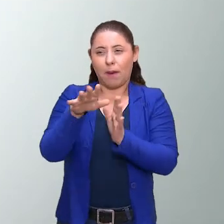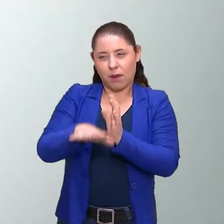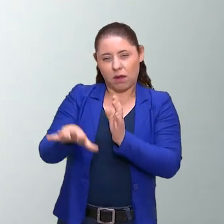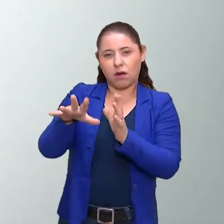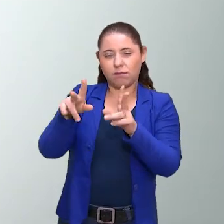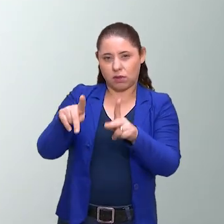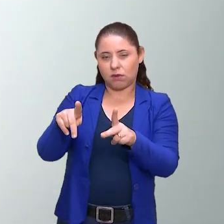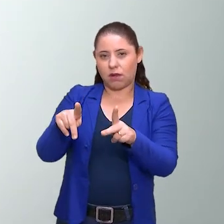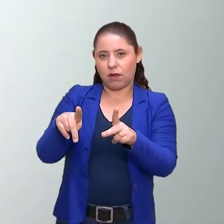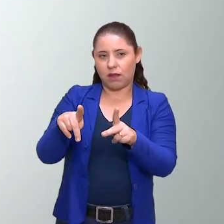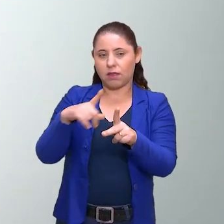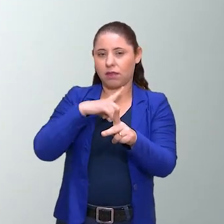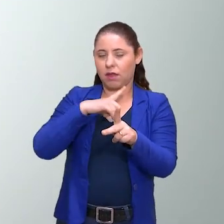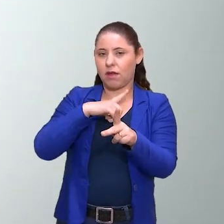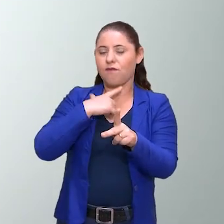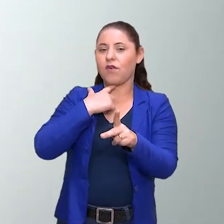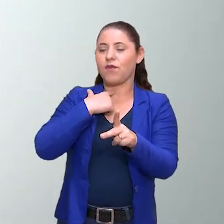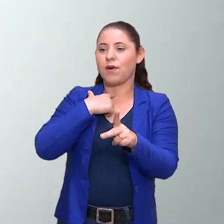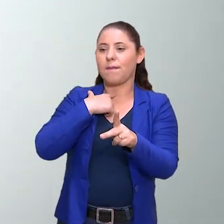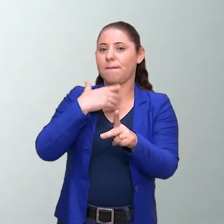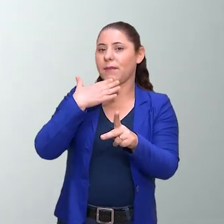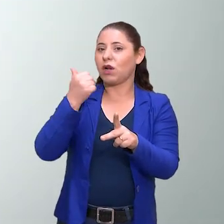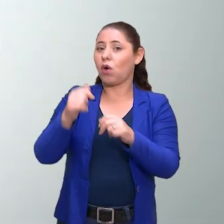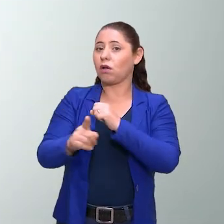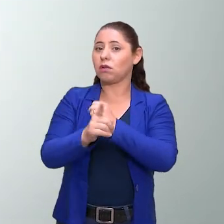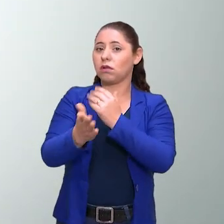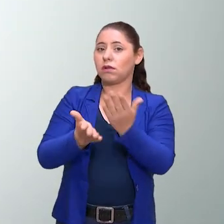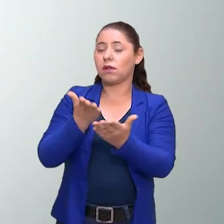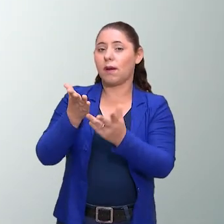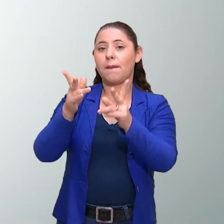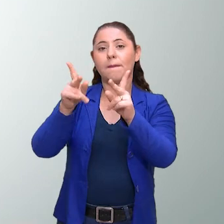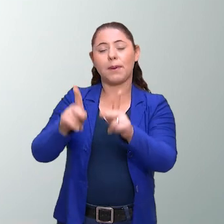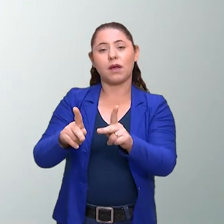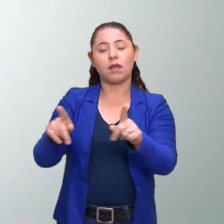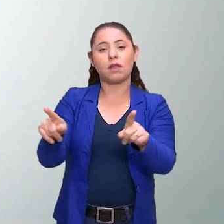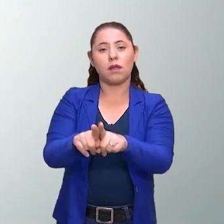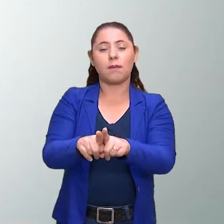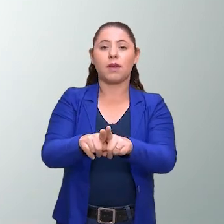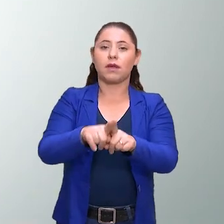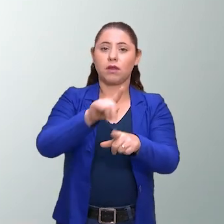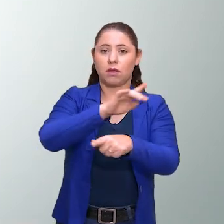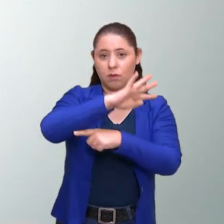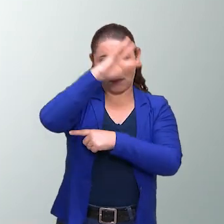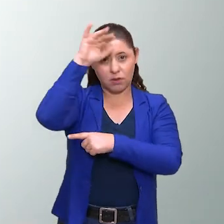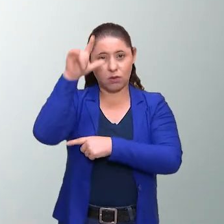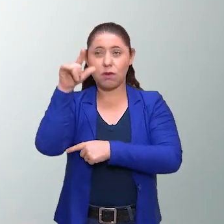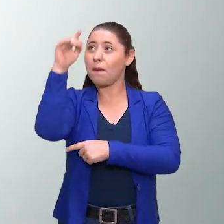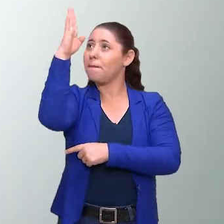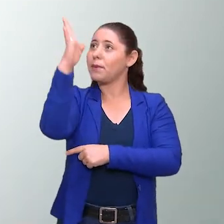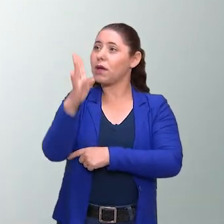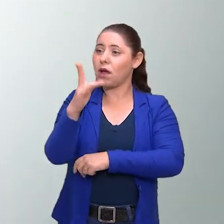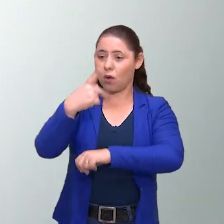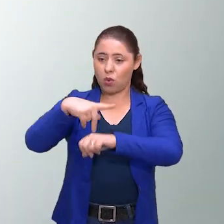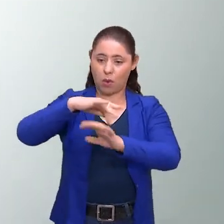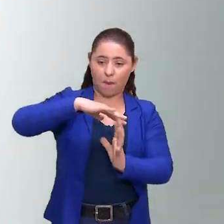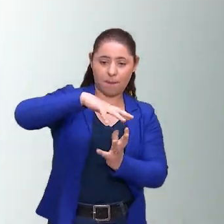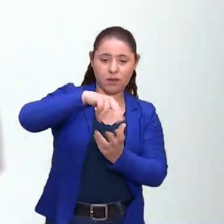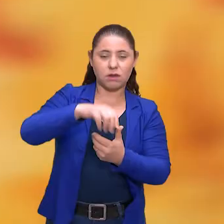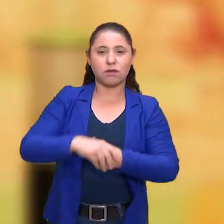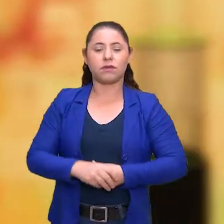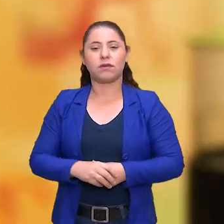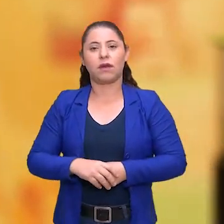renda, eu acho que tem um interesse maior de fazer um bom atendimento ao turista, tanto do Mato Grosso do Sul, quanto do Brasil, quanto do